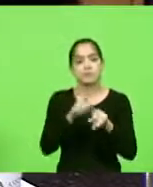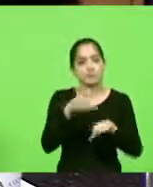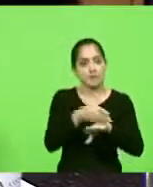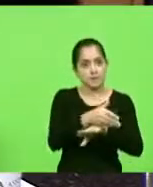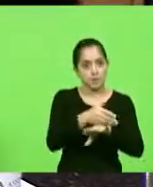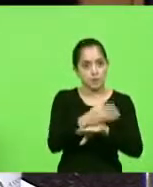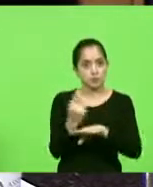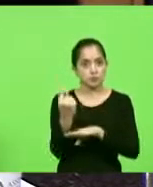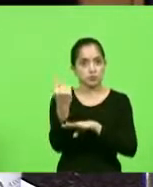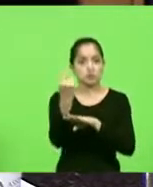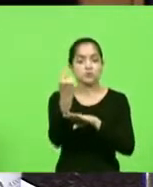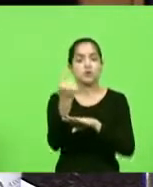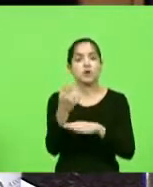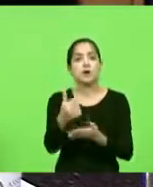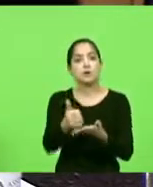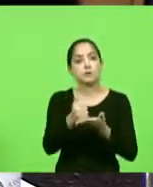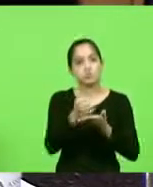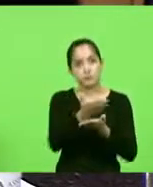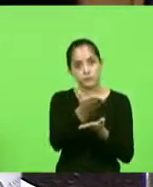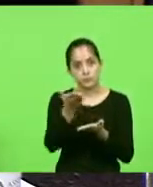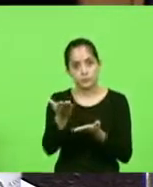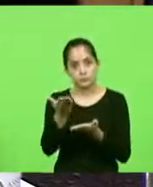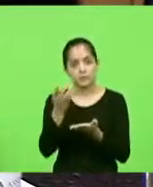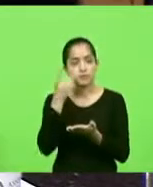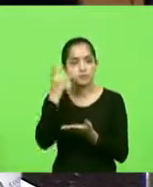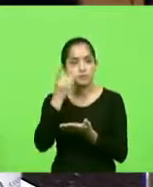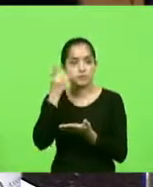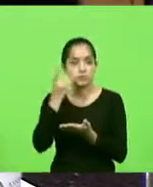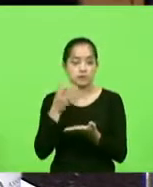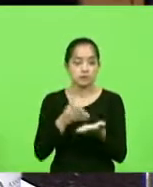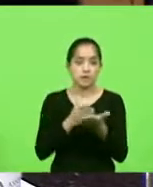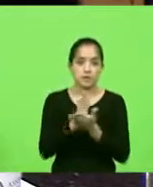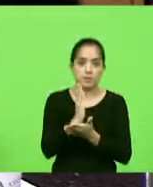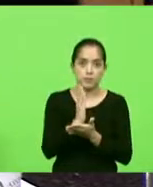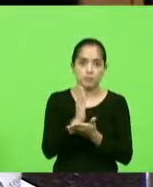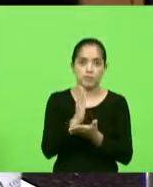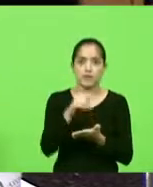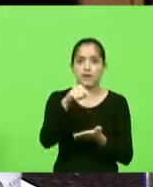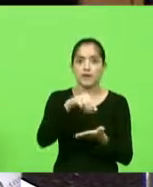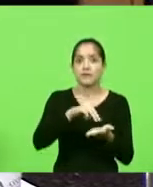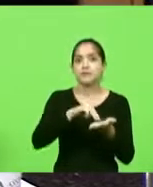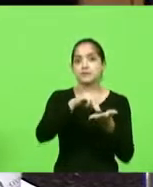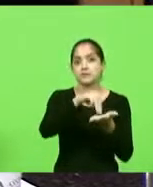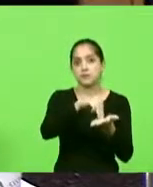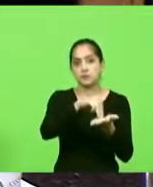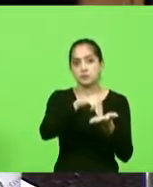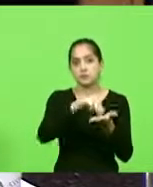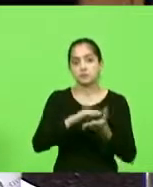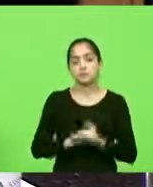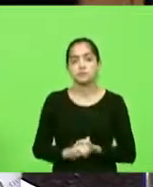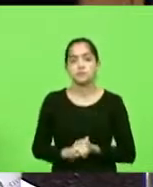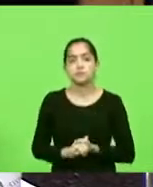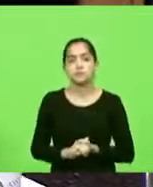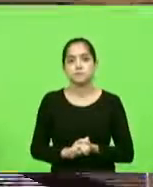Então, por isso, eu peço o apoio dos colegas para que a gente possa aprovar a moção ora em debate.